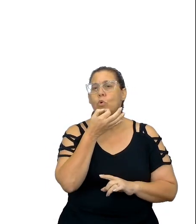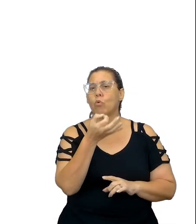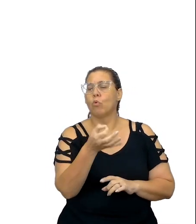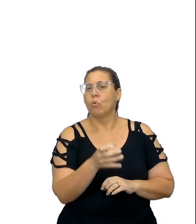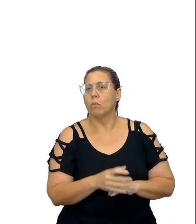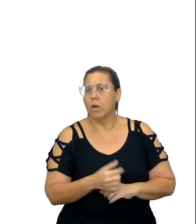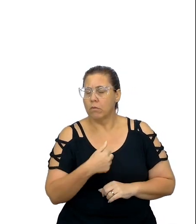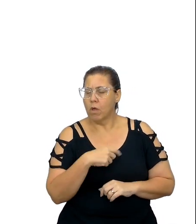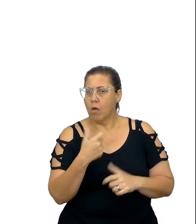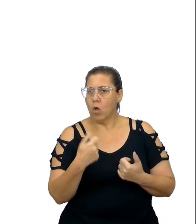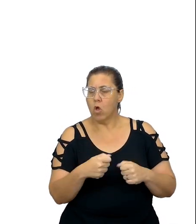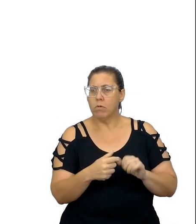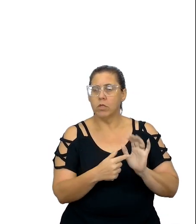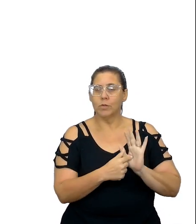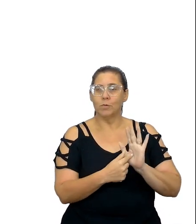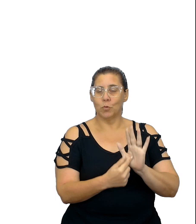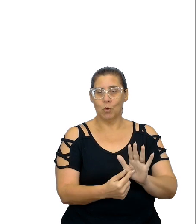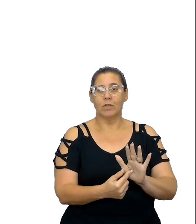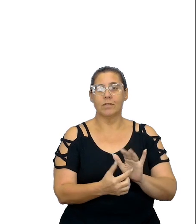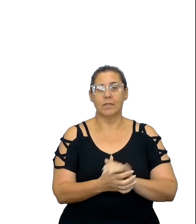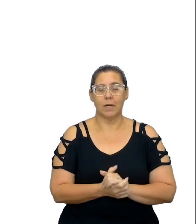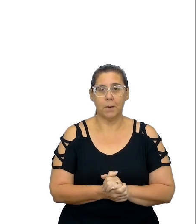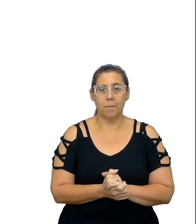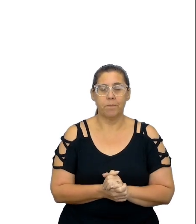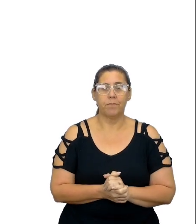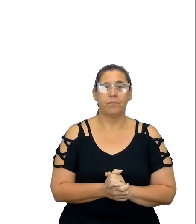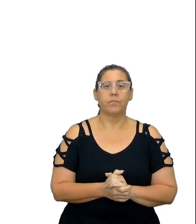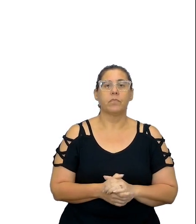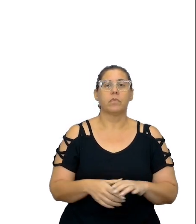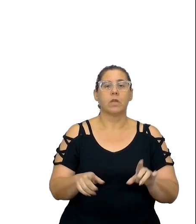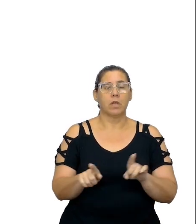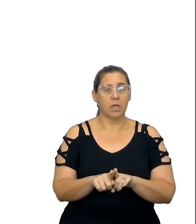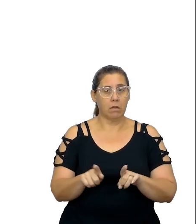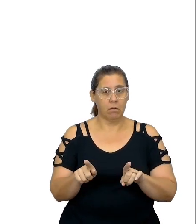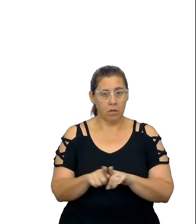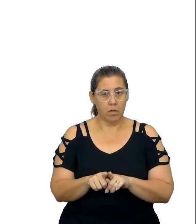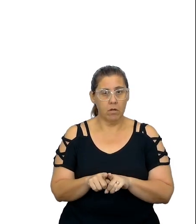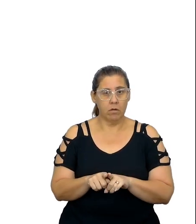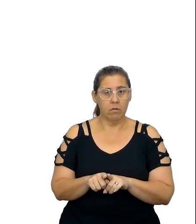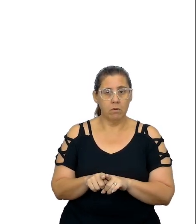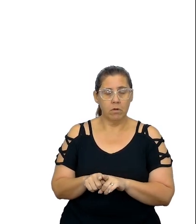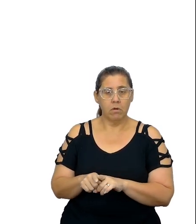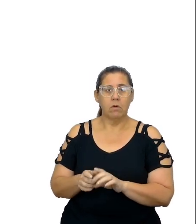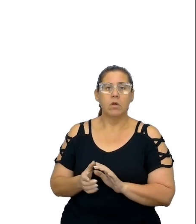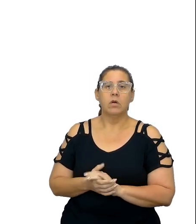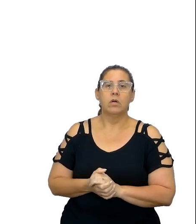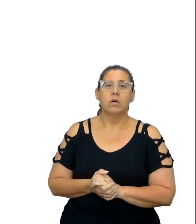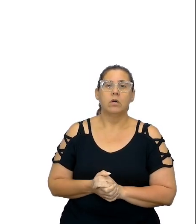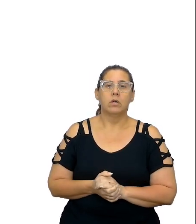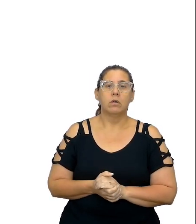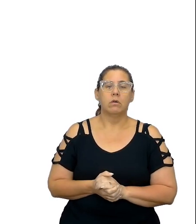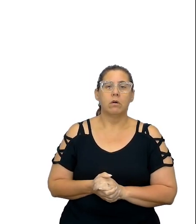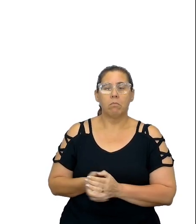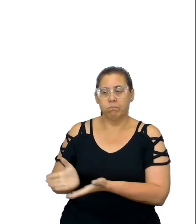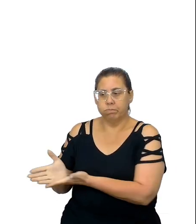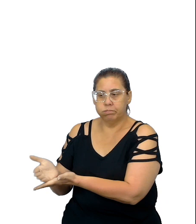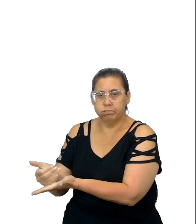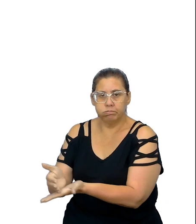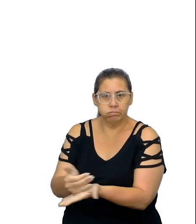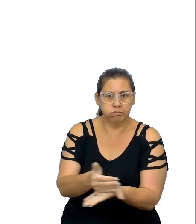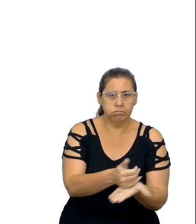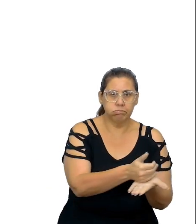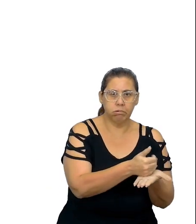eu preciso levar essa questão. A questão da curadoria é justamente o momento, por isso que ele é objeto